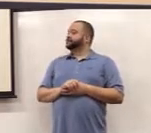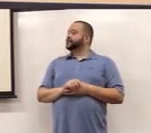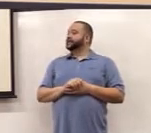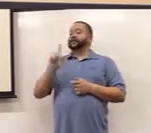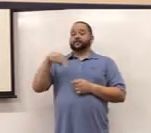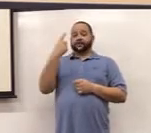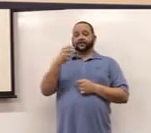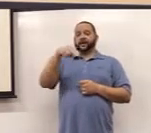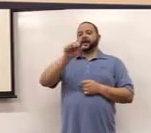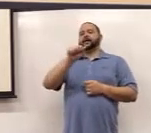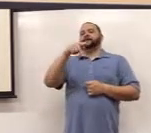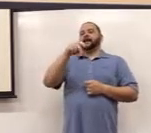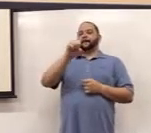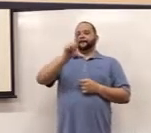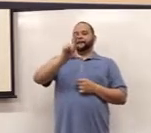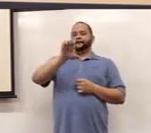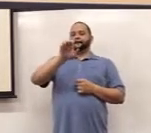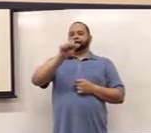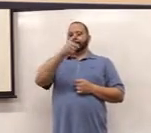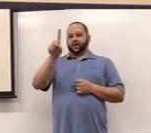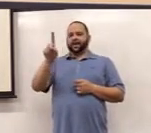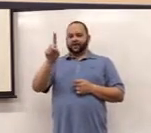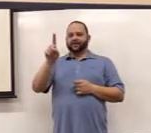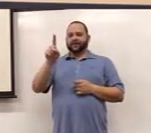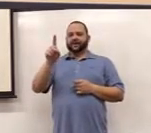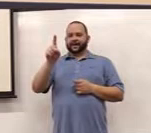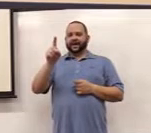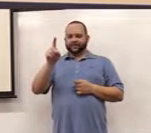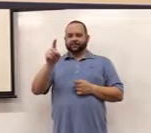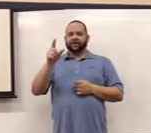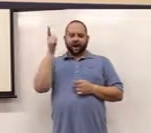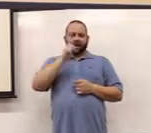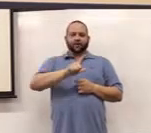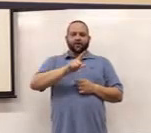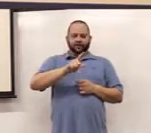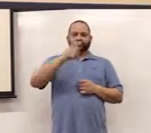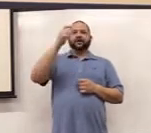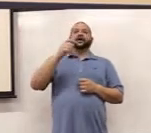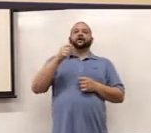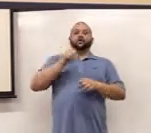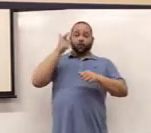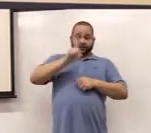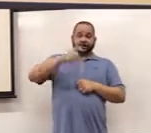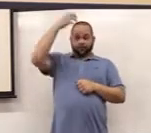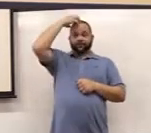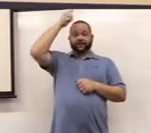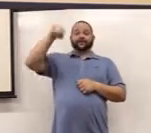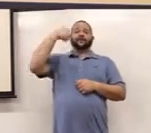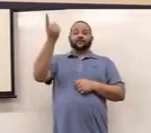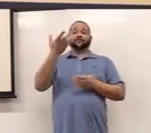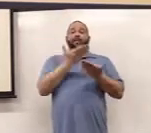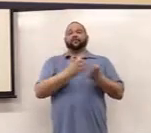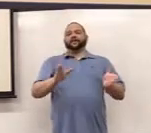Napoleão comandou a Revolução Francesa, virou imperador e foi derrotado na Batalha de Waterloo. E aí,